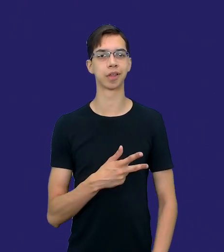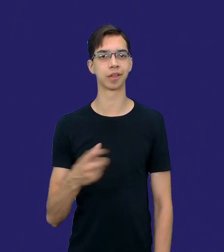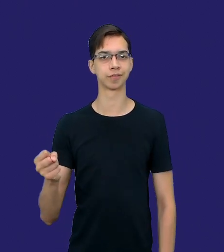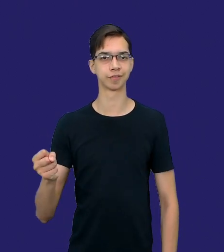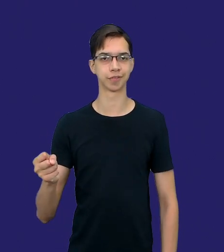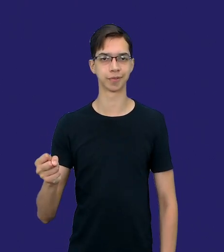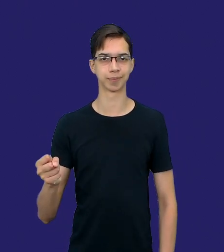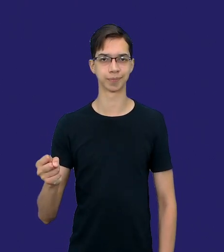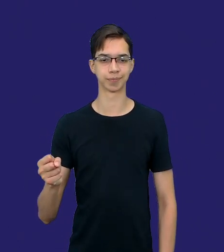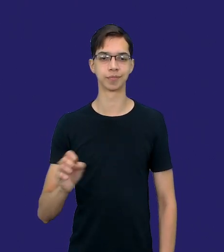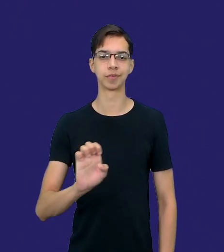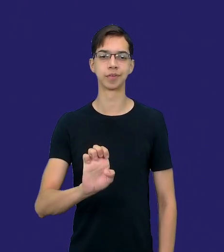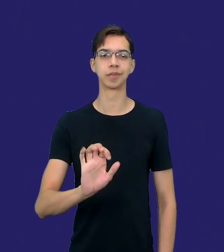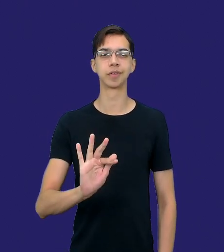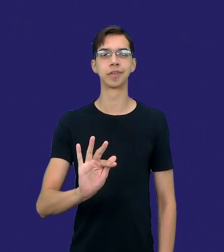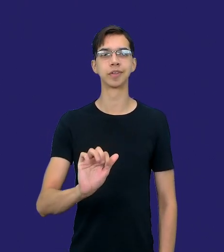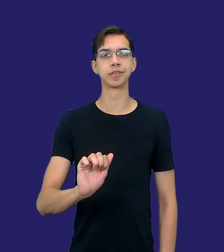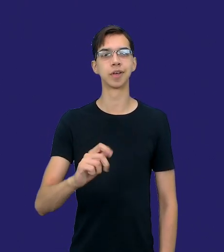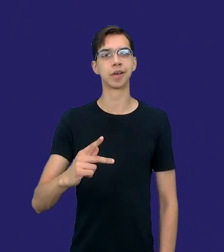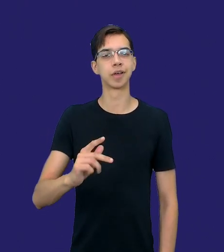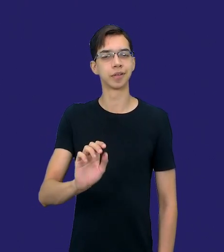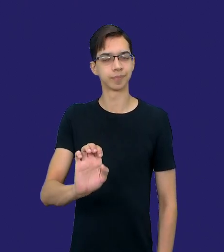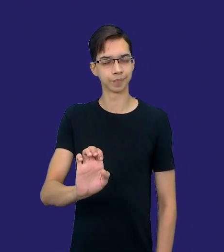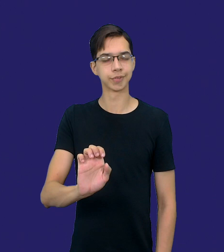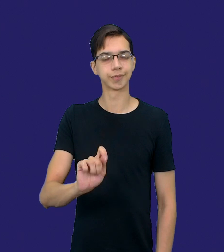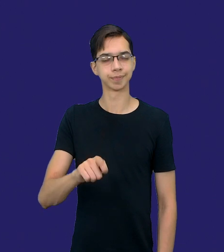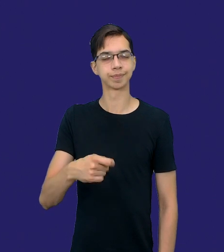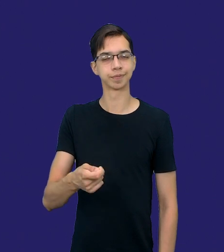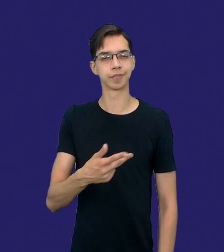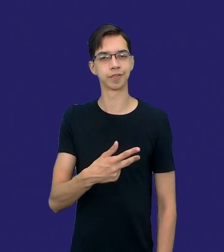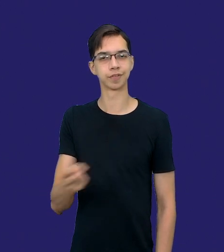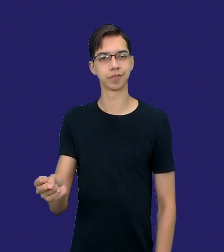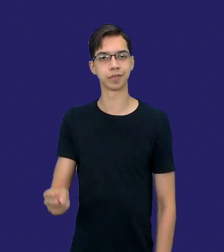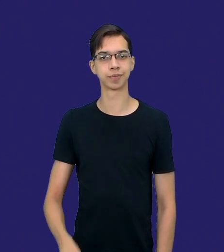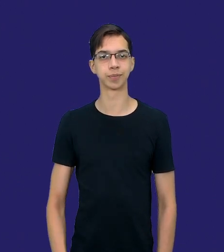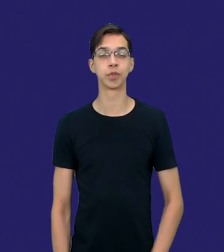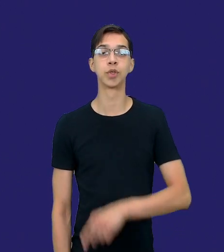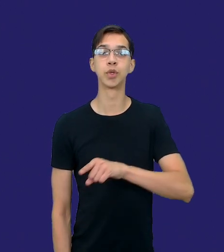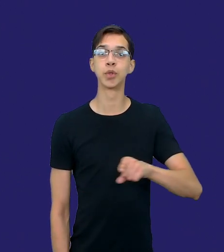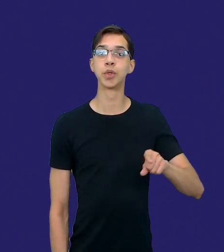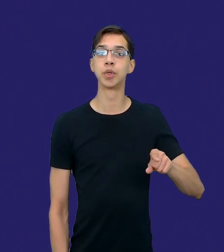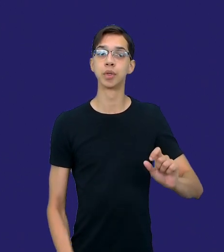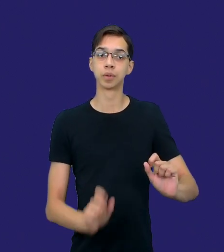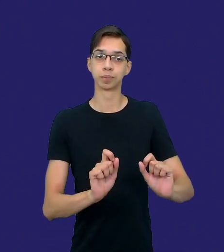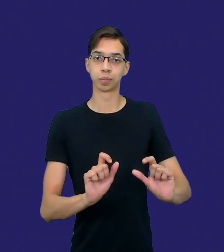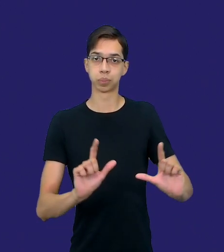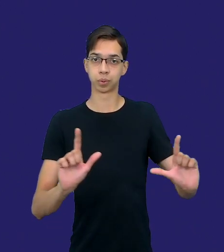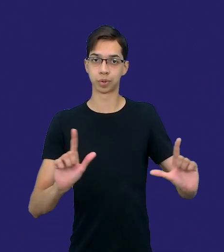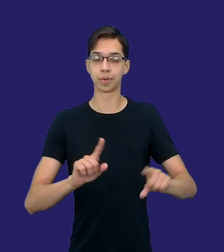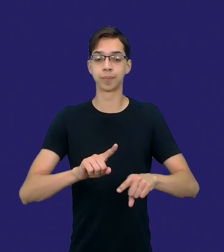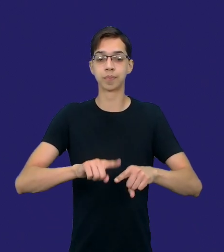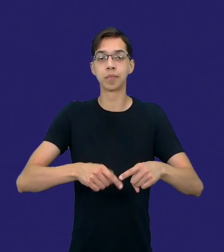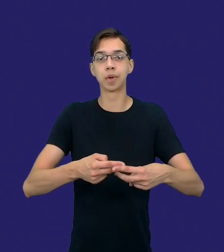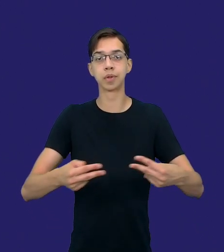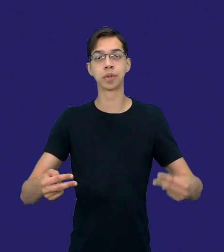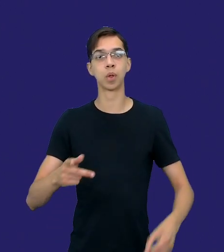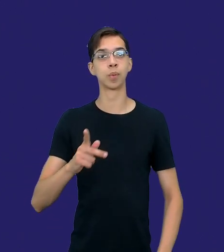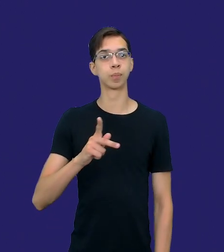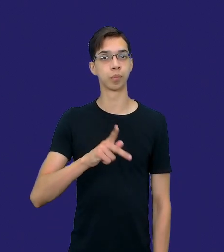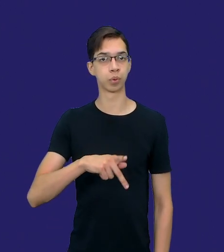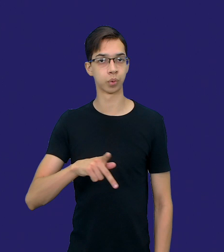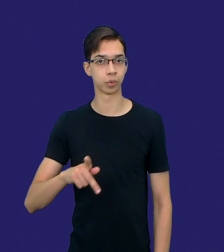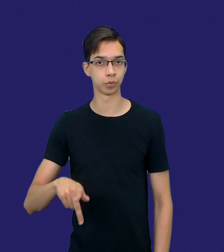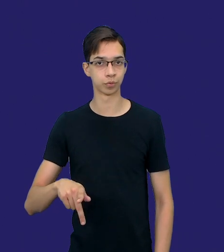ele vai te dar acesso aí tanto ao material do professor quanto ao material dos